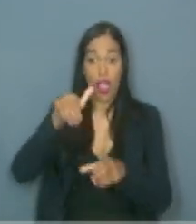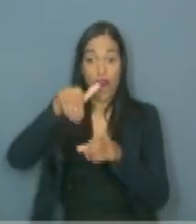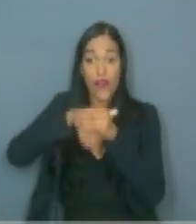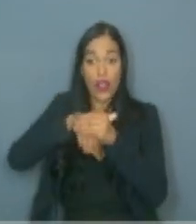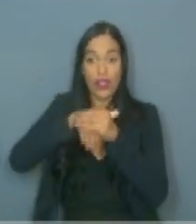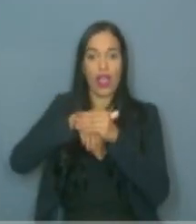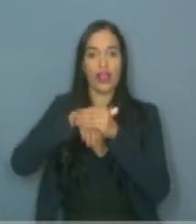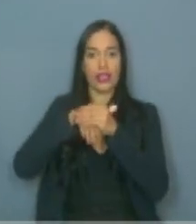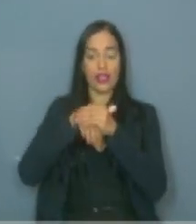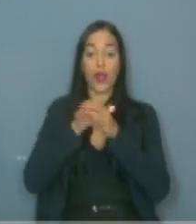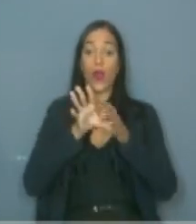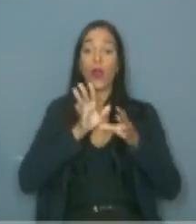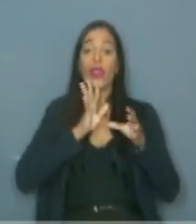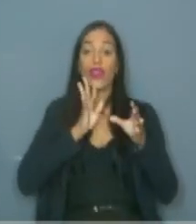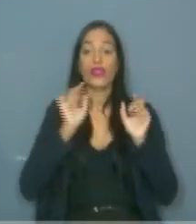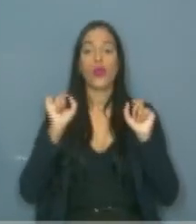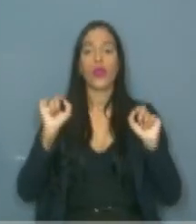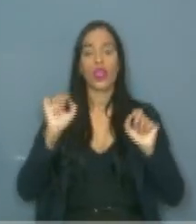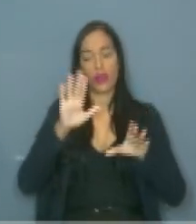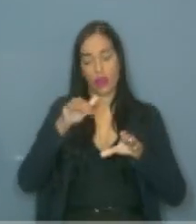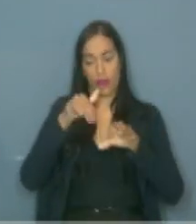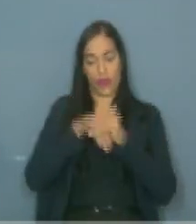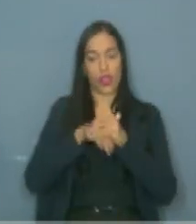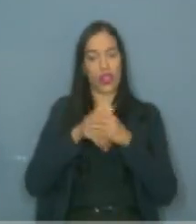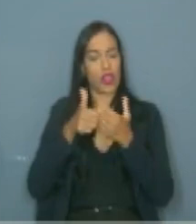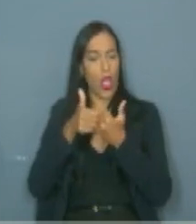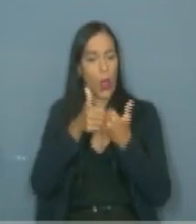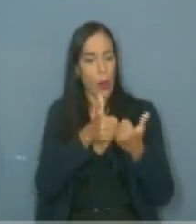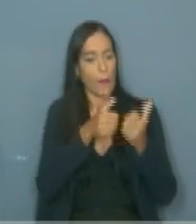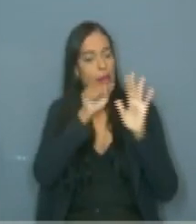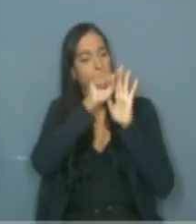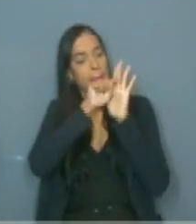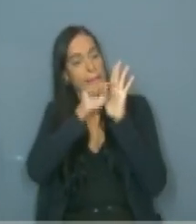tenham conhecimento do que é que está sendo votado. Então, acompanhe a pauta, acompanhe os